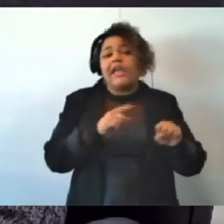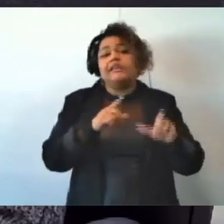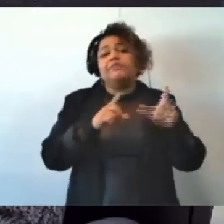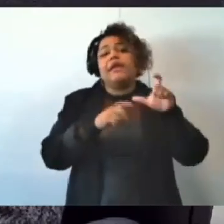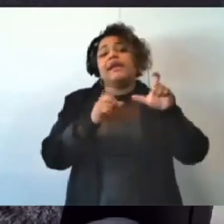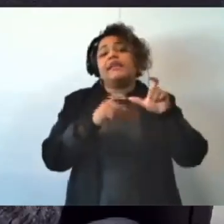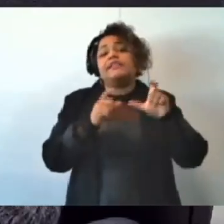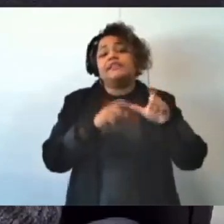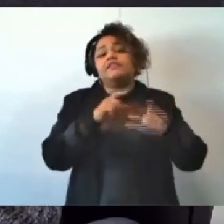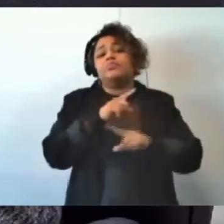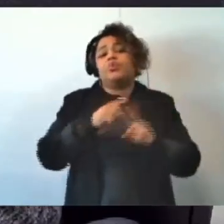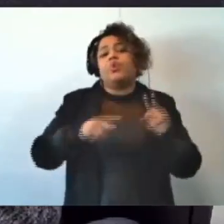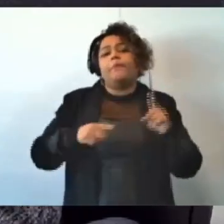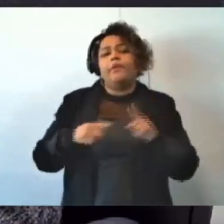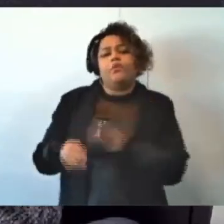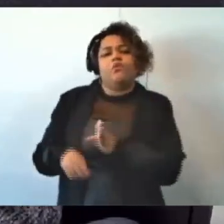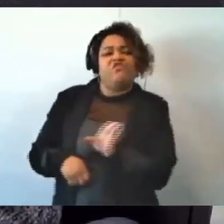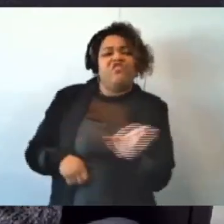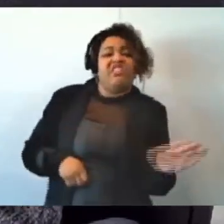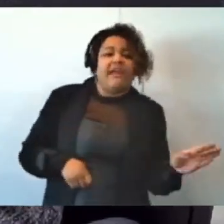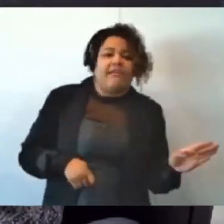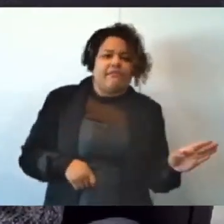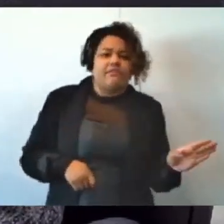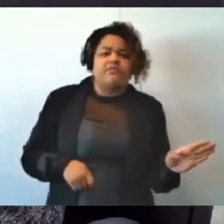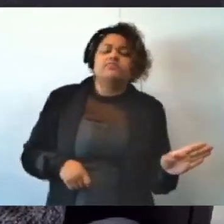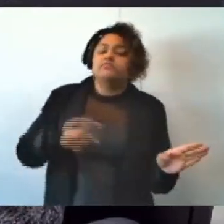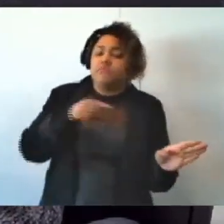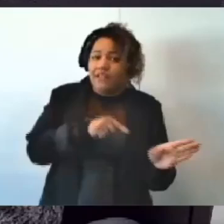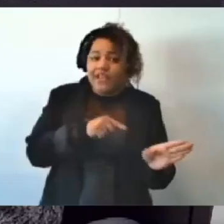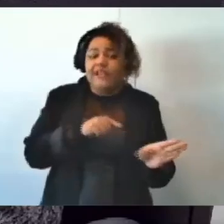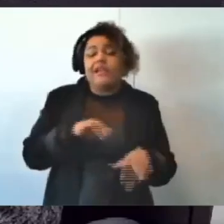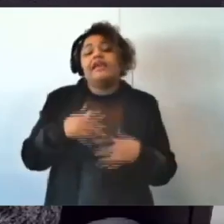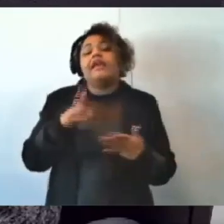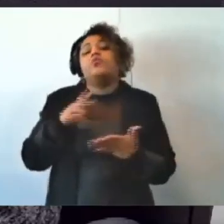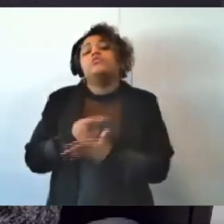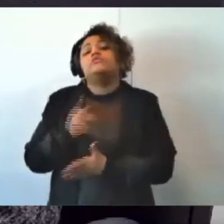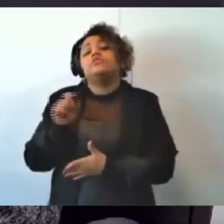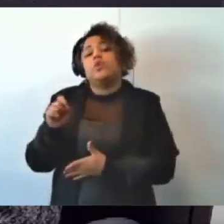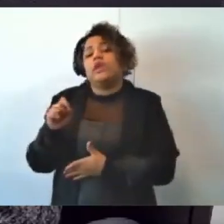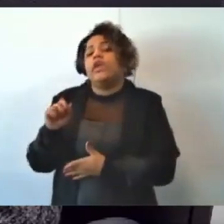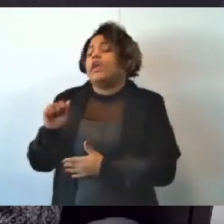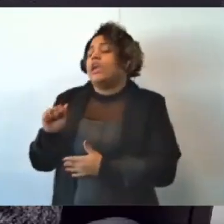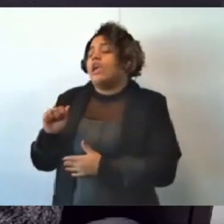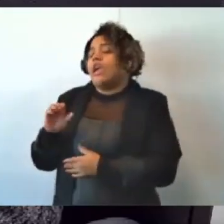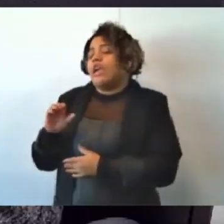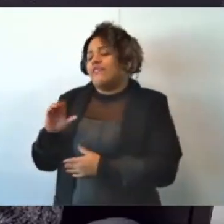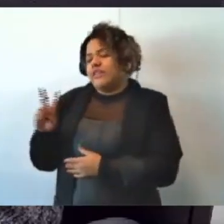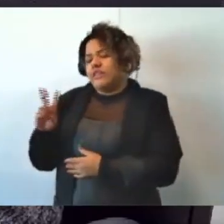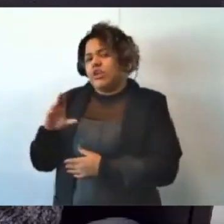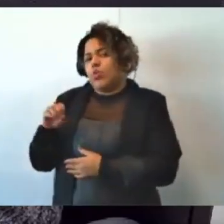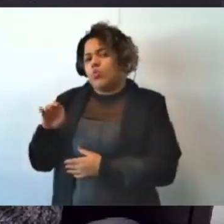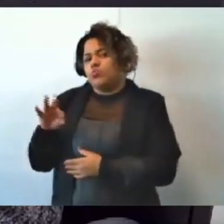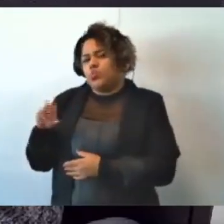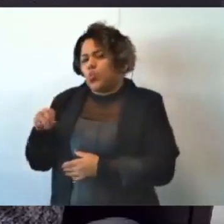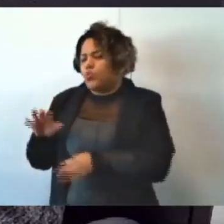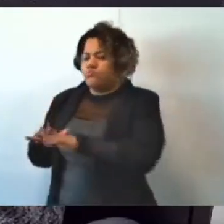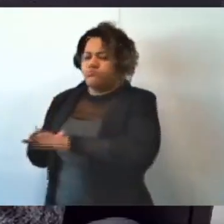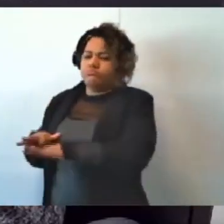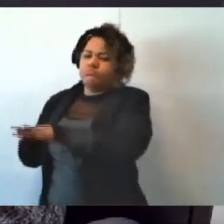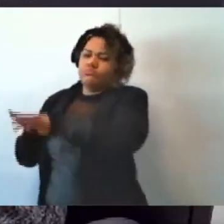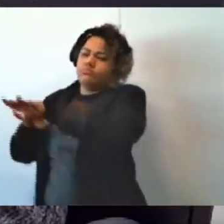aí, todo o fluxo da Contorno é obrigado a atravessar, dar a volta